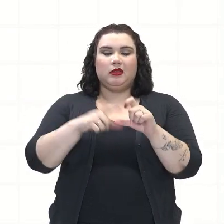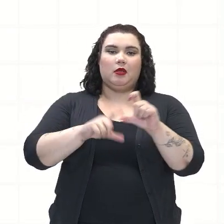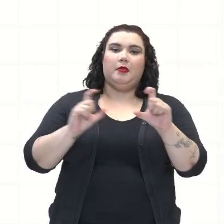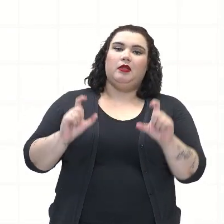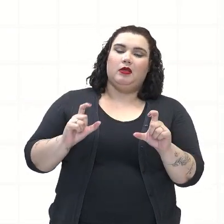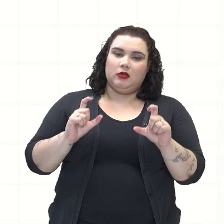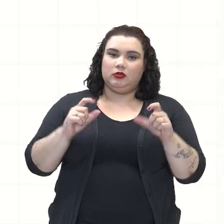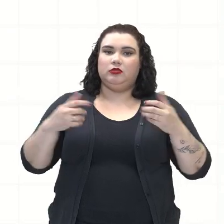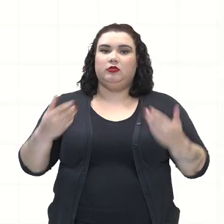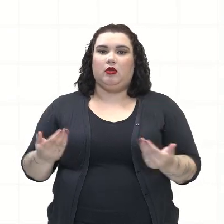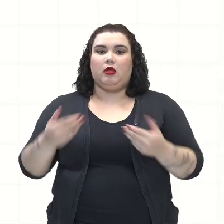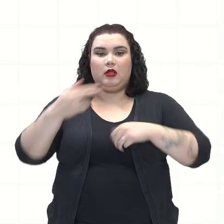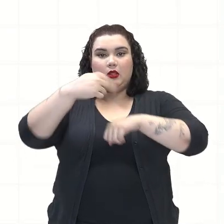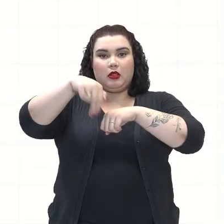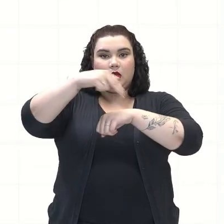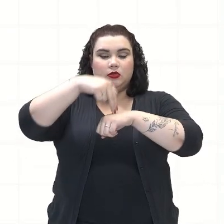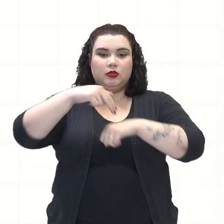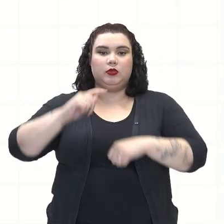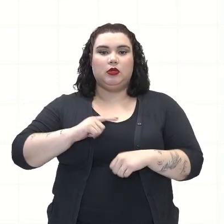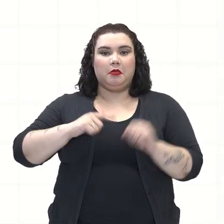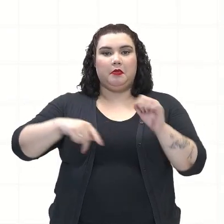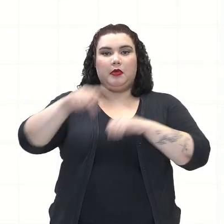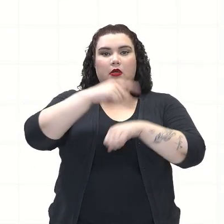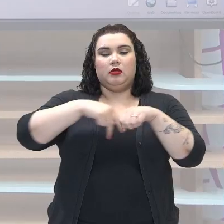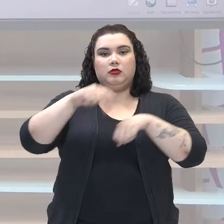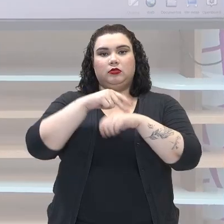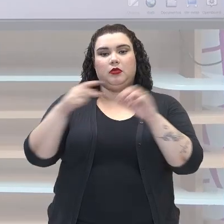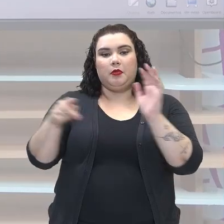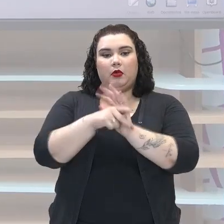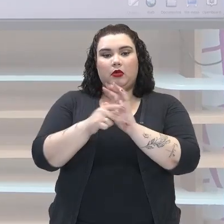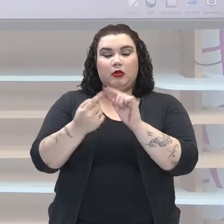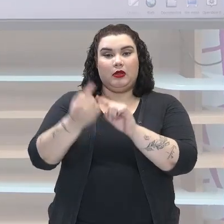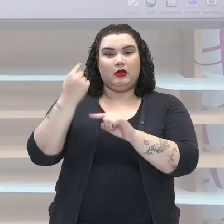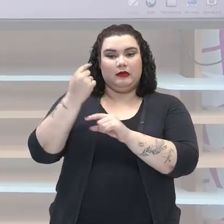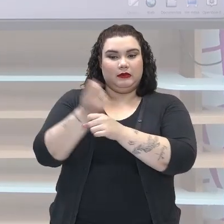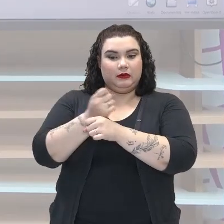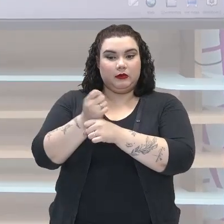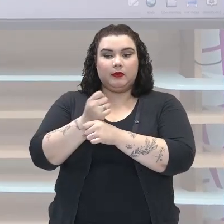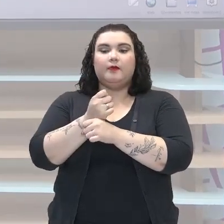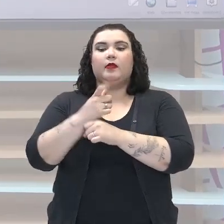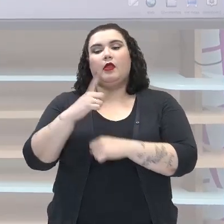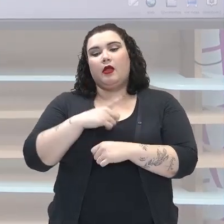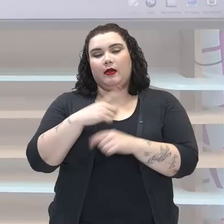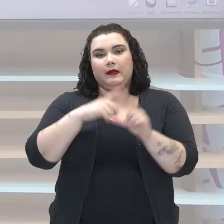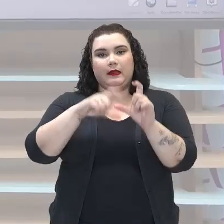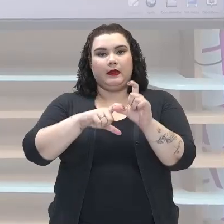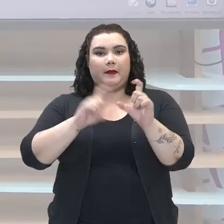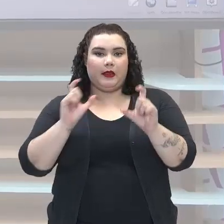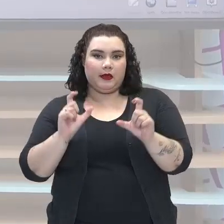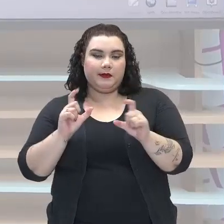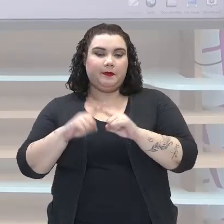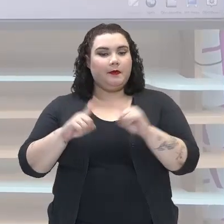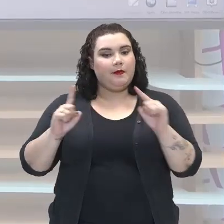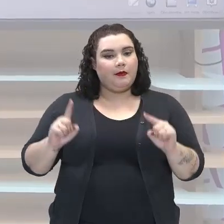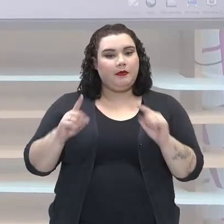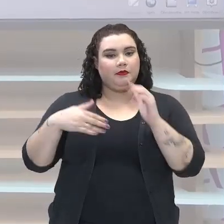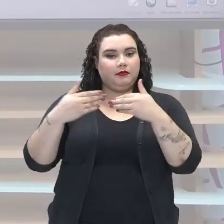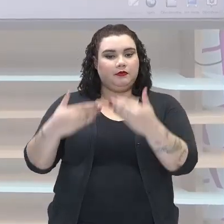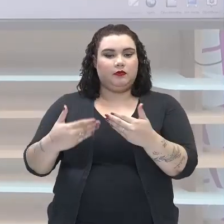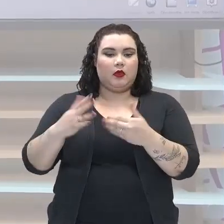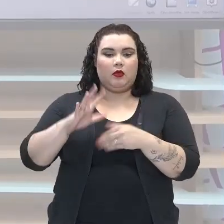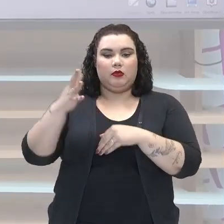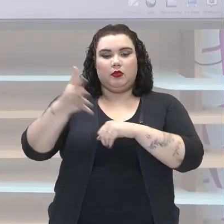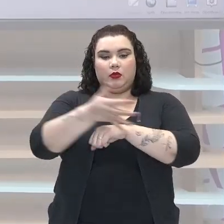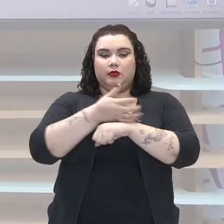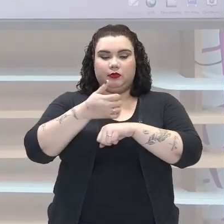né? Nações que eram para serem países já desde essa época independentes entre si, mas que acabaram sendo colonizadas